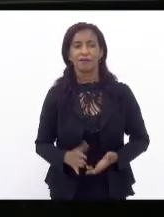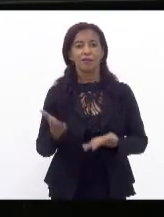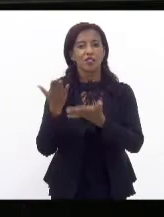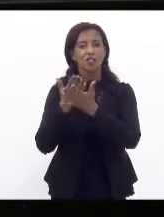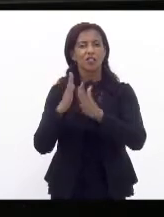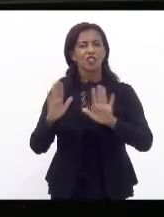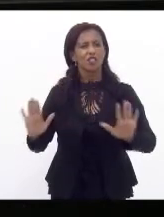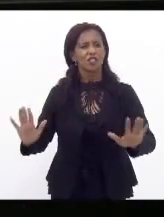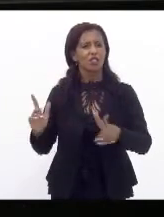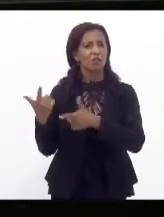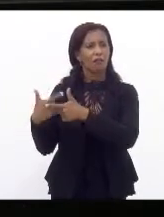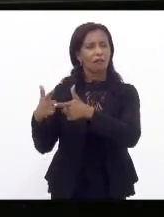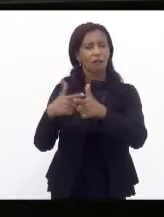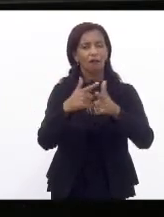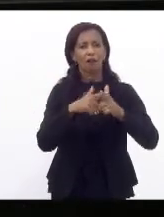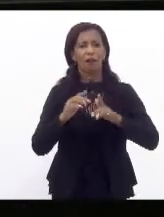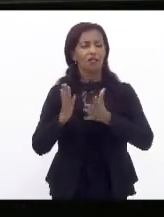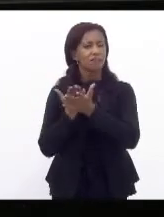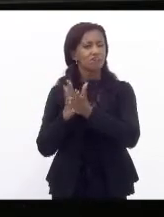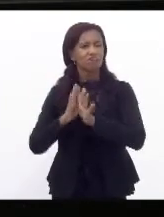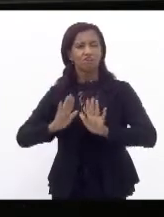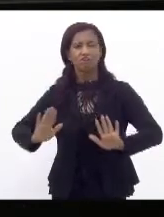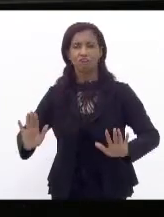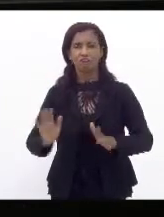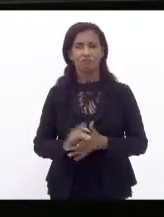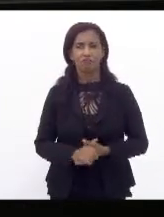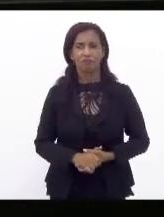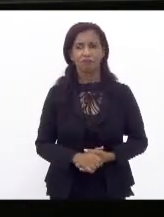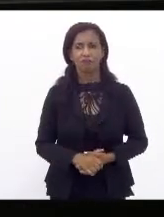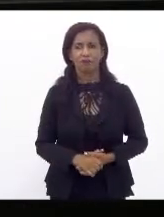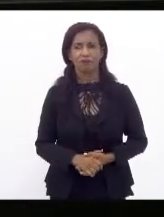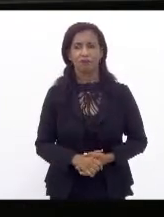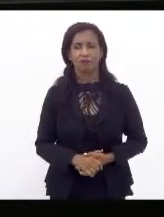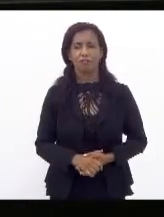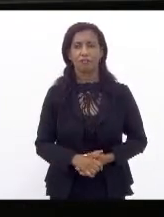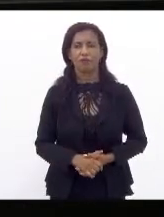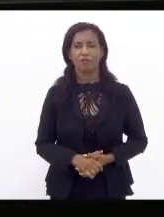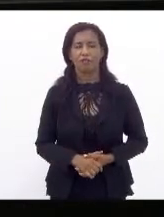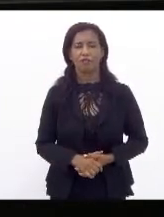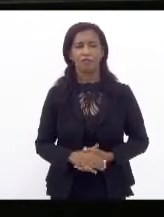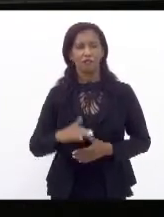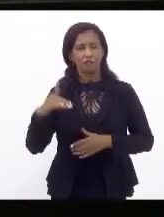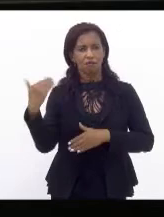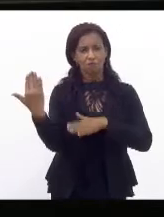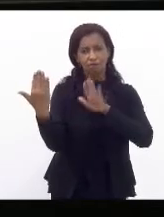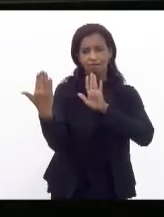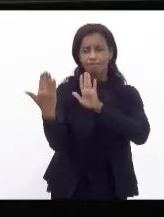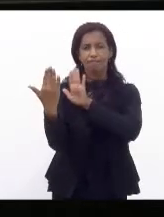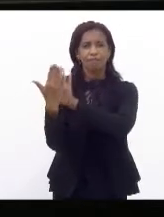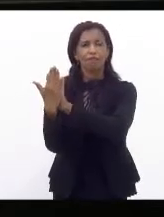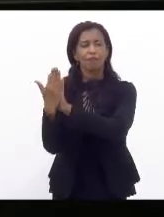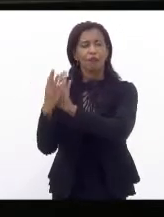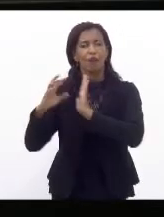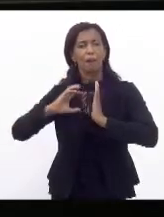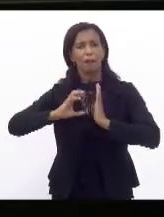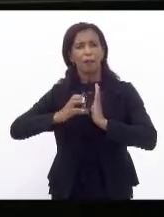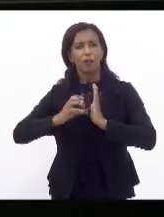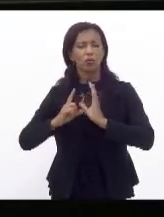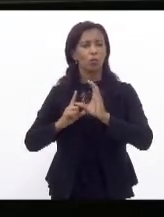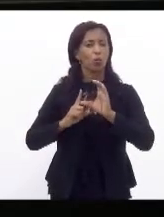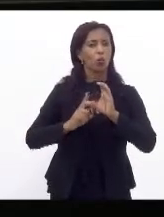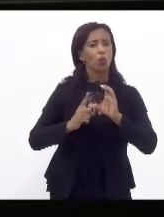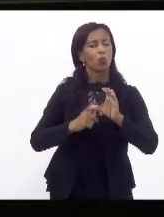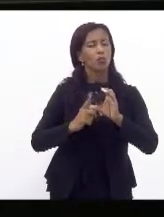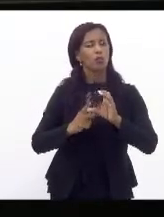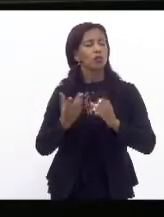chega de retrocesso, chega, né, de encarar o Partido Comunista